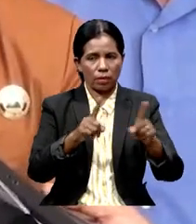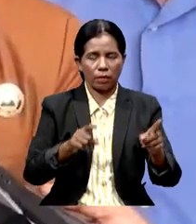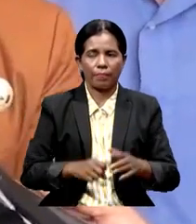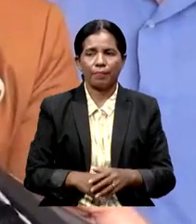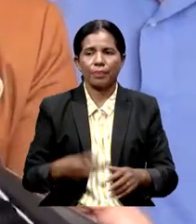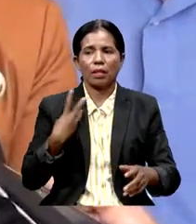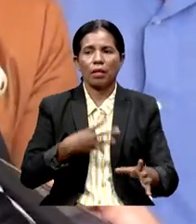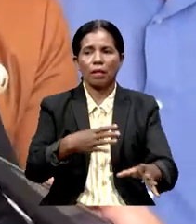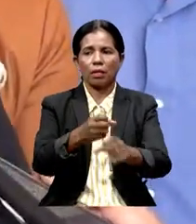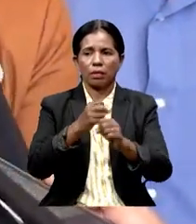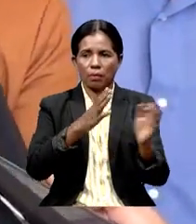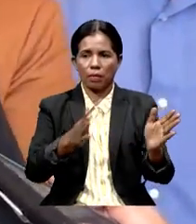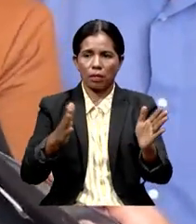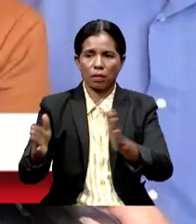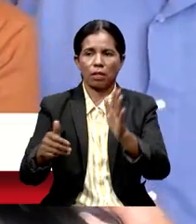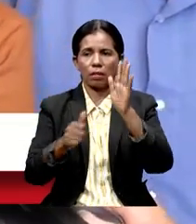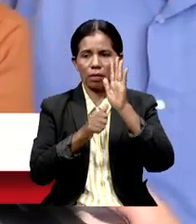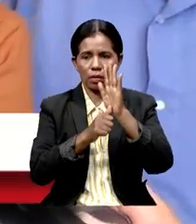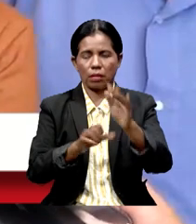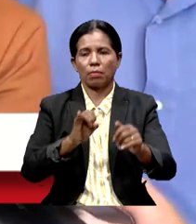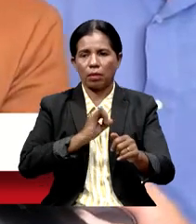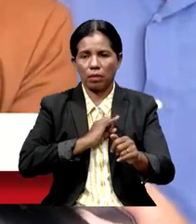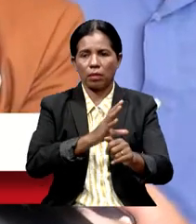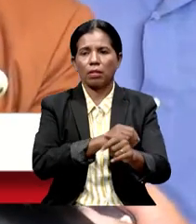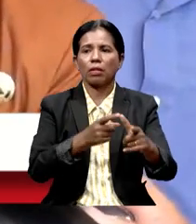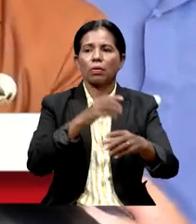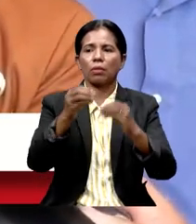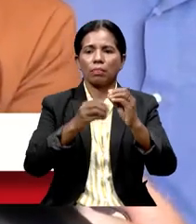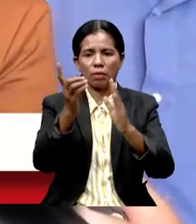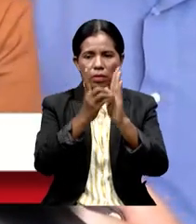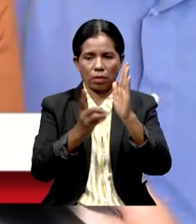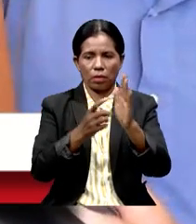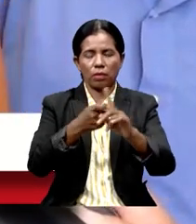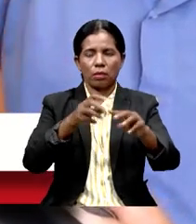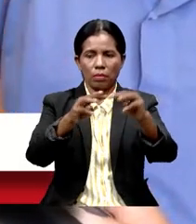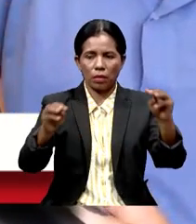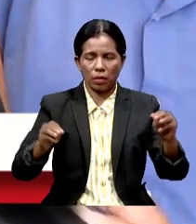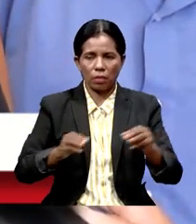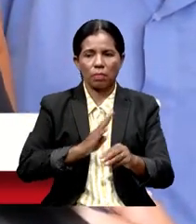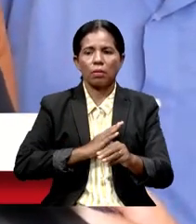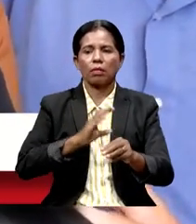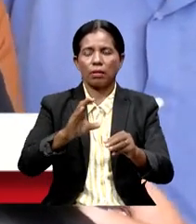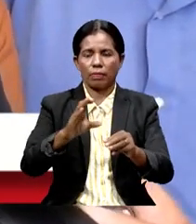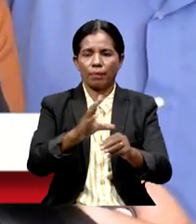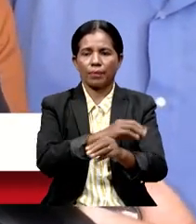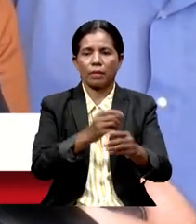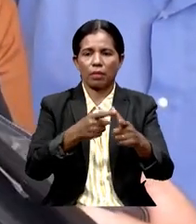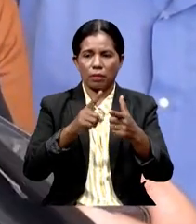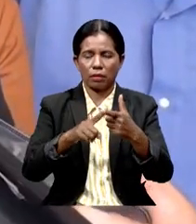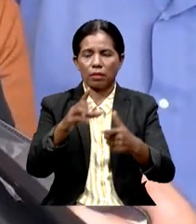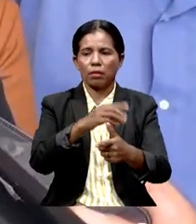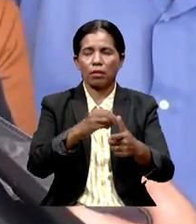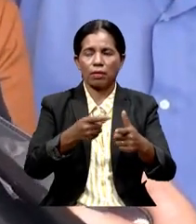completo, mas vê e a preparação atual presidente Baucau, com a verdade, o município Baucau, quase 200 anos. E